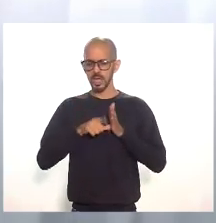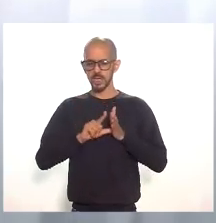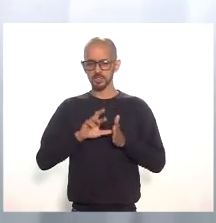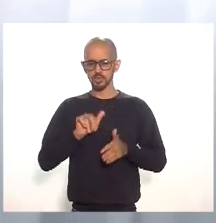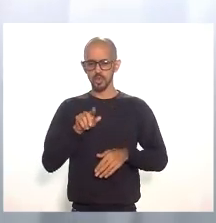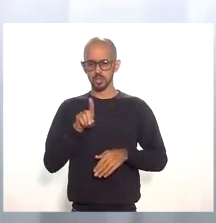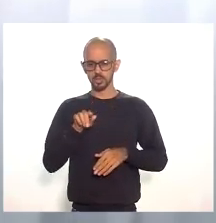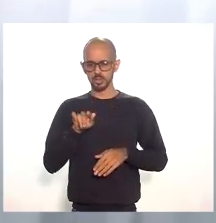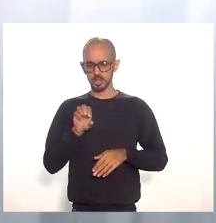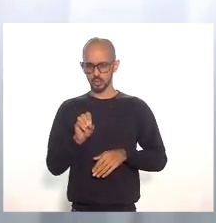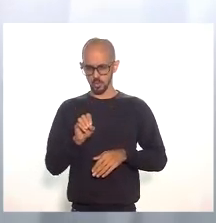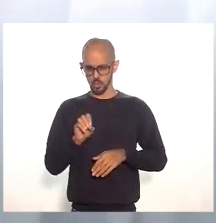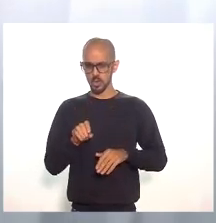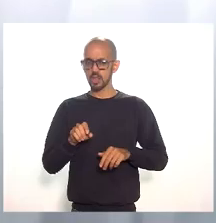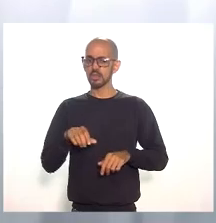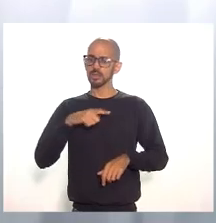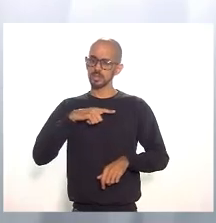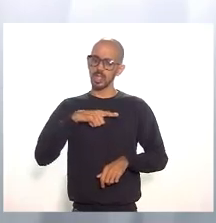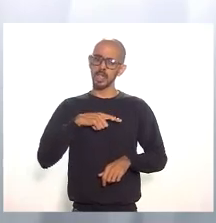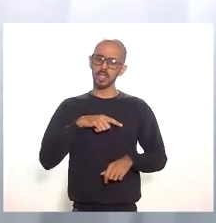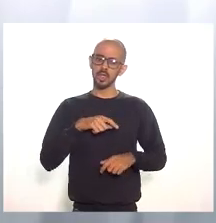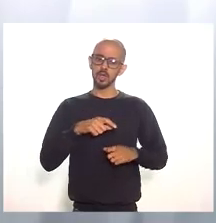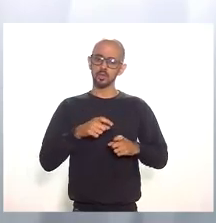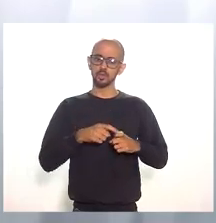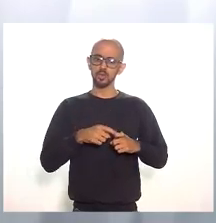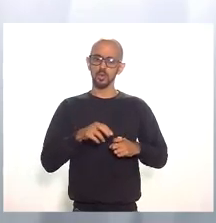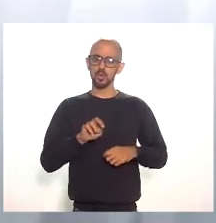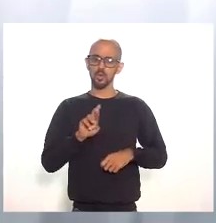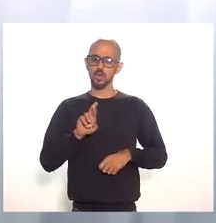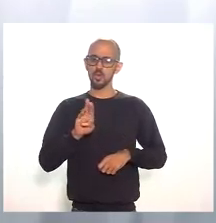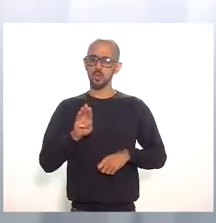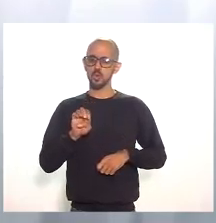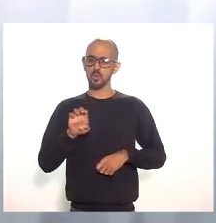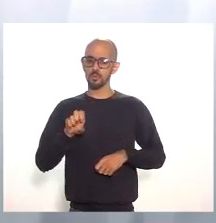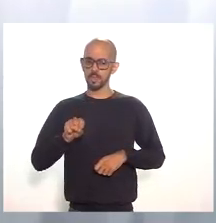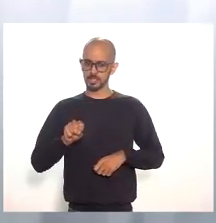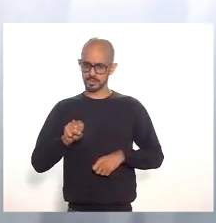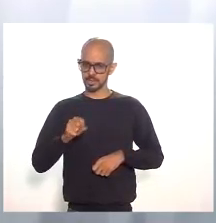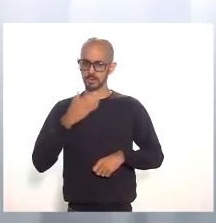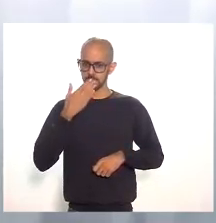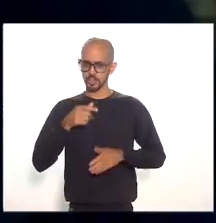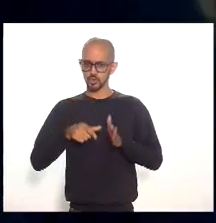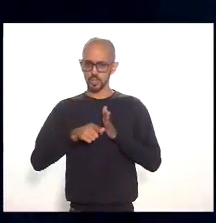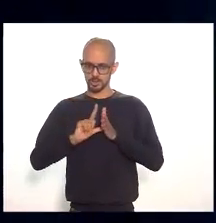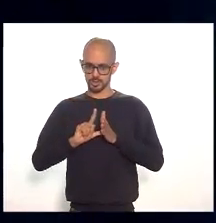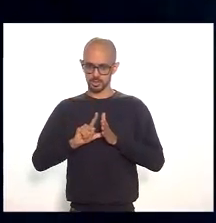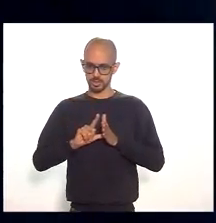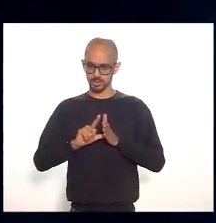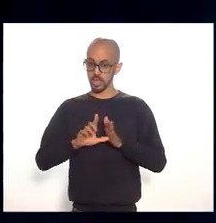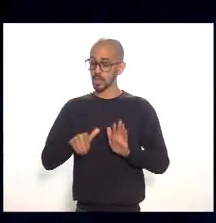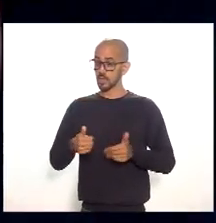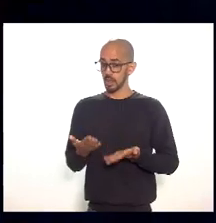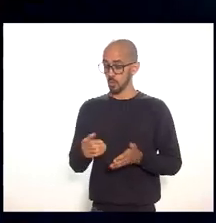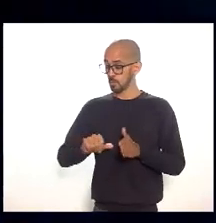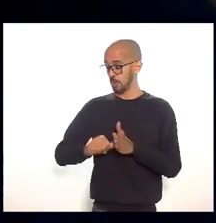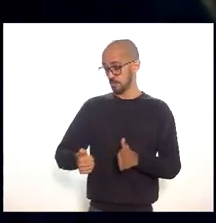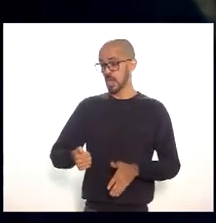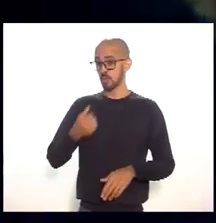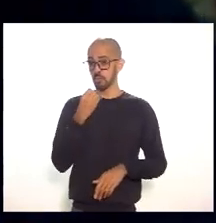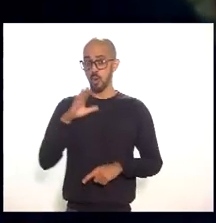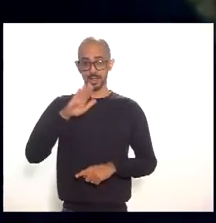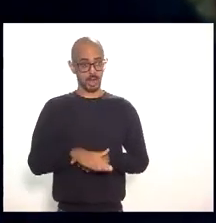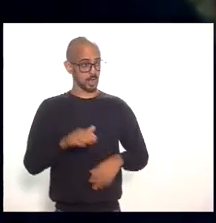deputado Rubens Montempo, que também tinha pedido uma questão de ordem. Em primeiro lugar, boa tarde a todas e a todos.